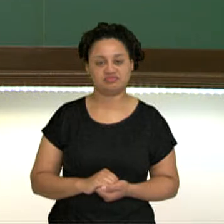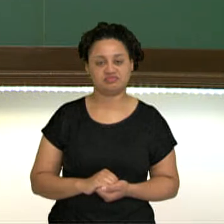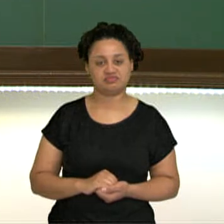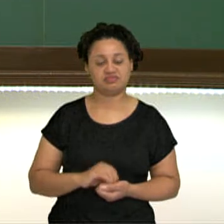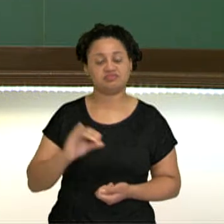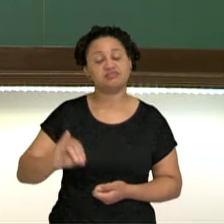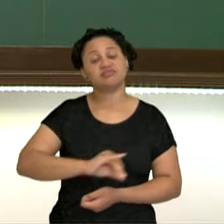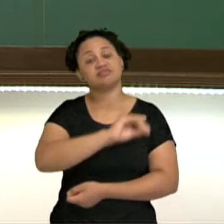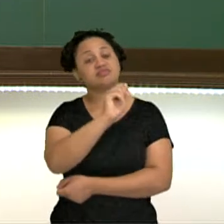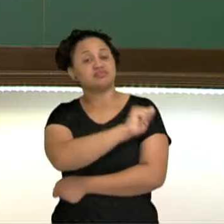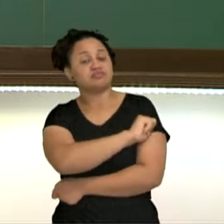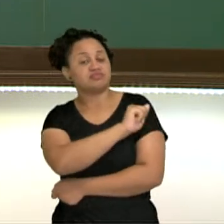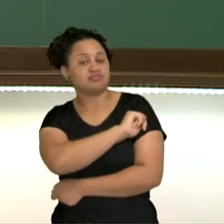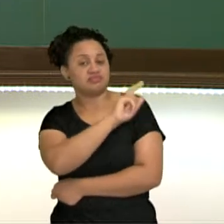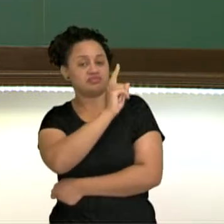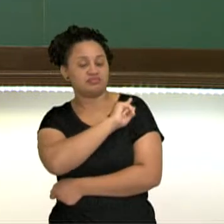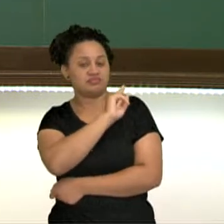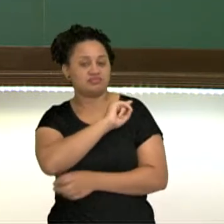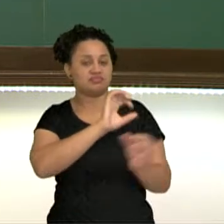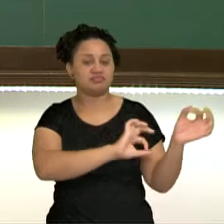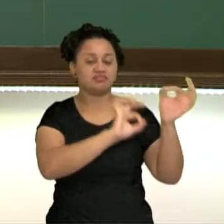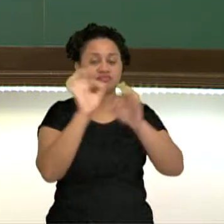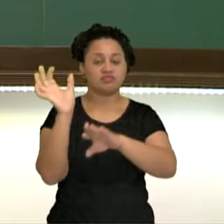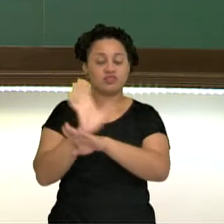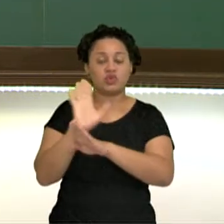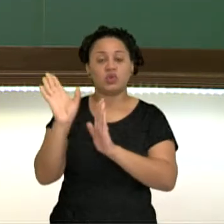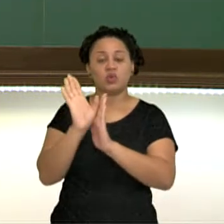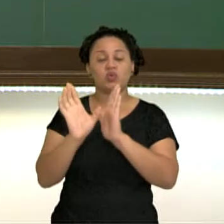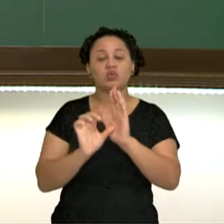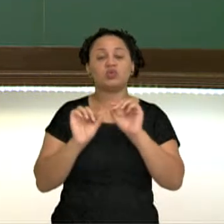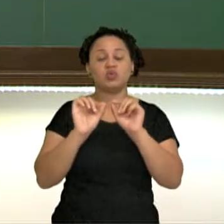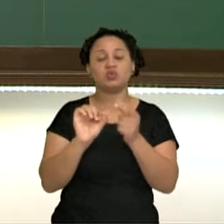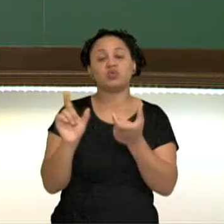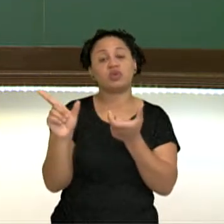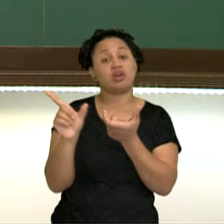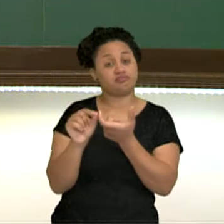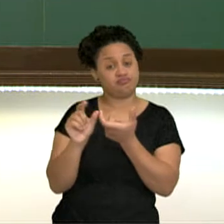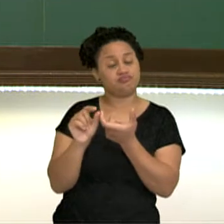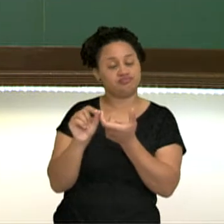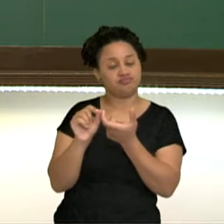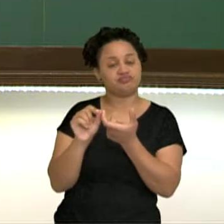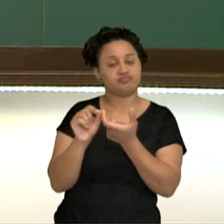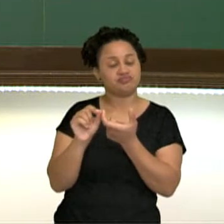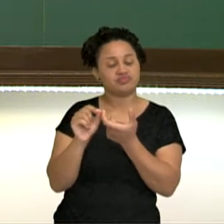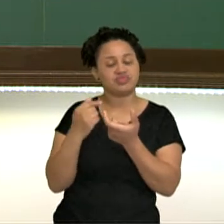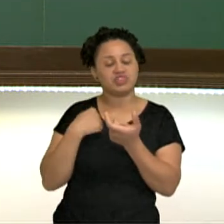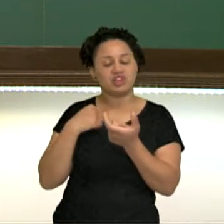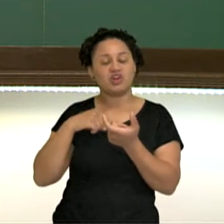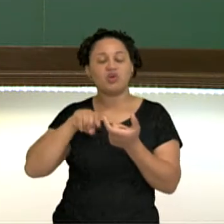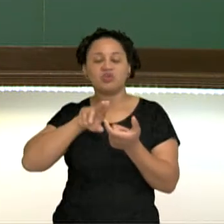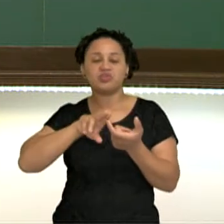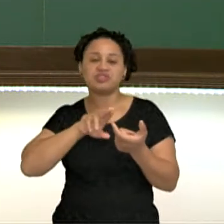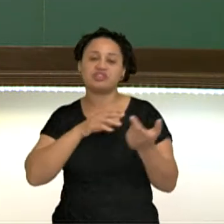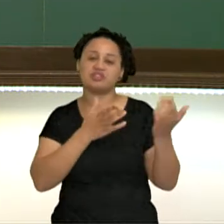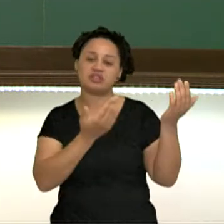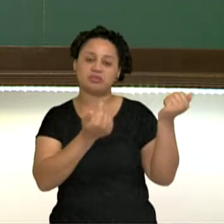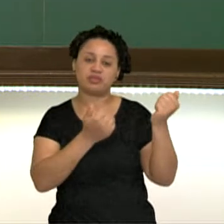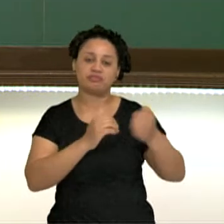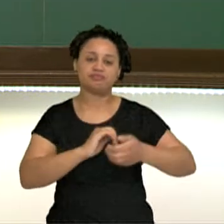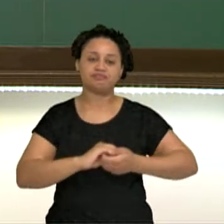Olá, estudantes da primeira série. Neste vídeo, nós vamos falar sobre os artigos definidos e indefinidos no masculino. Vamos a